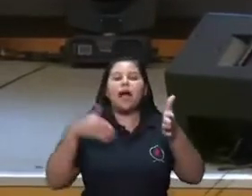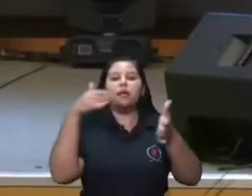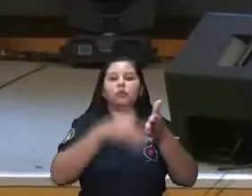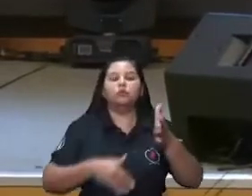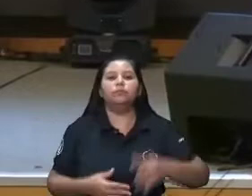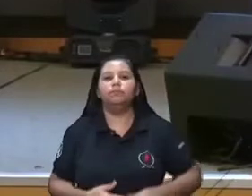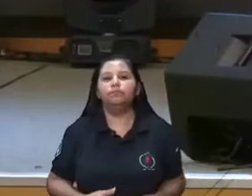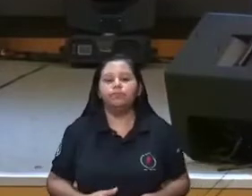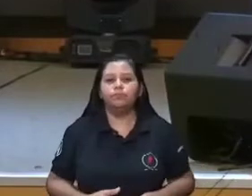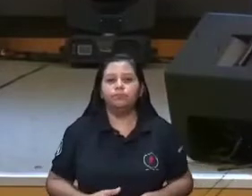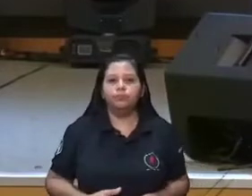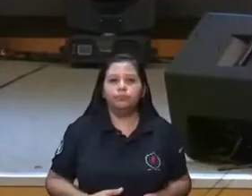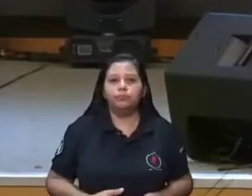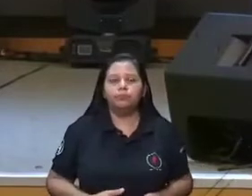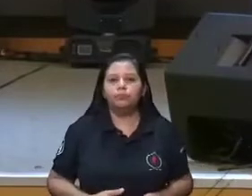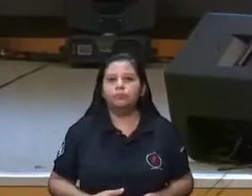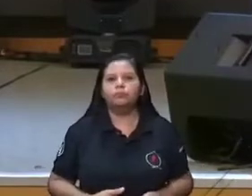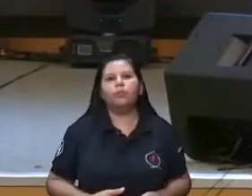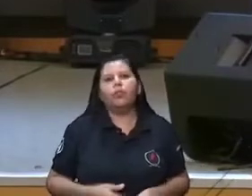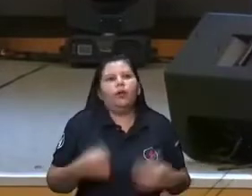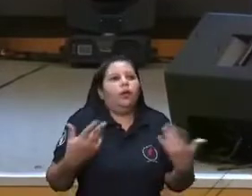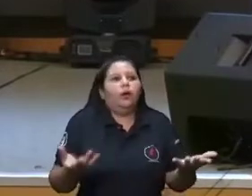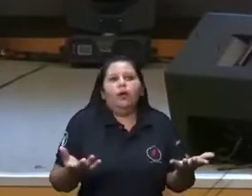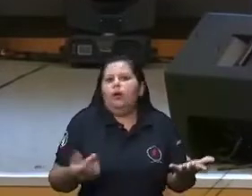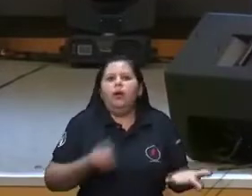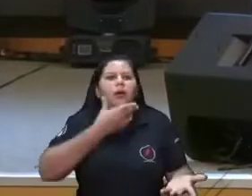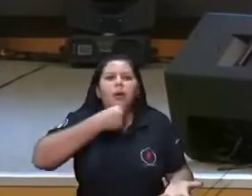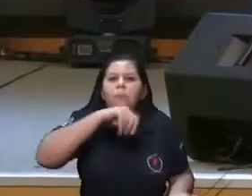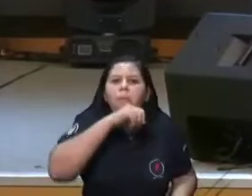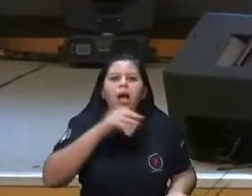chamavam, te amam, mas são limitados.